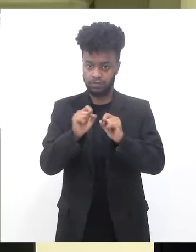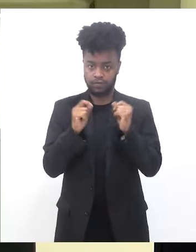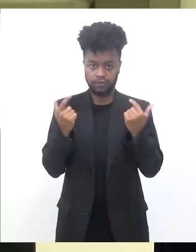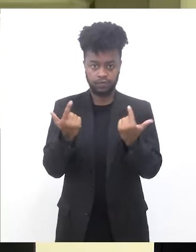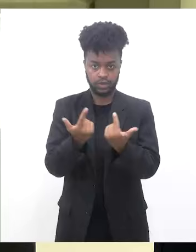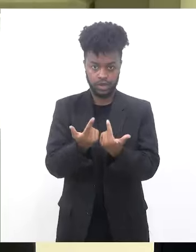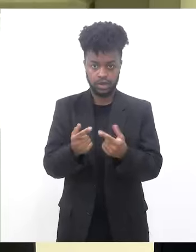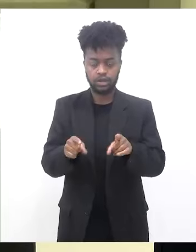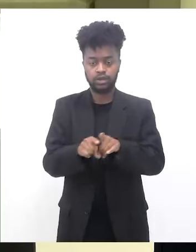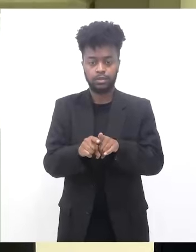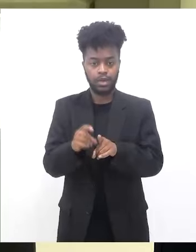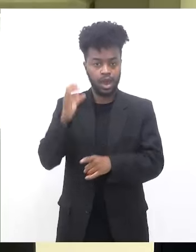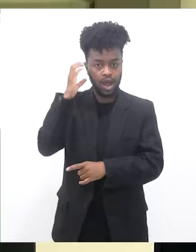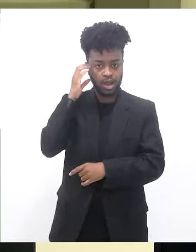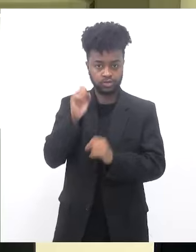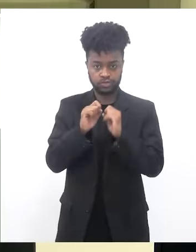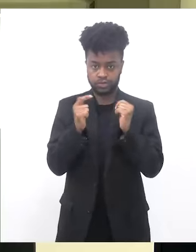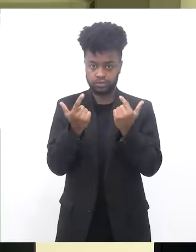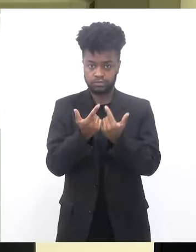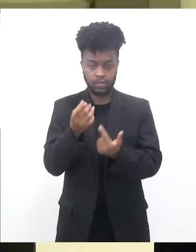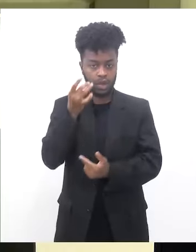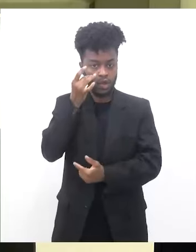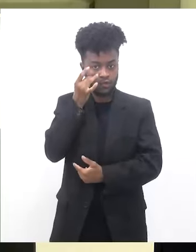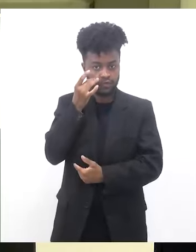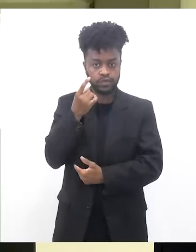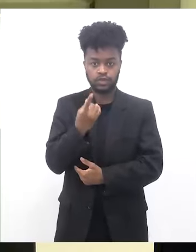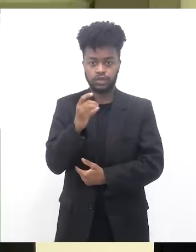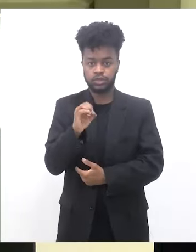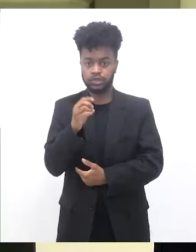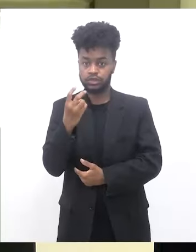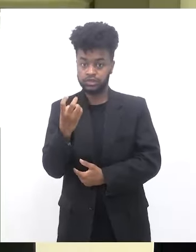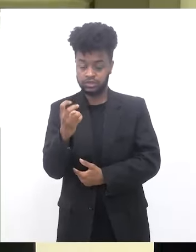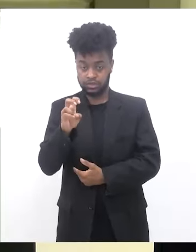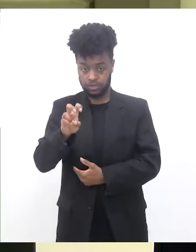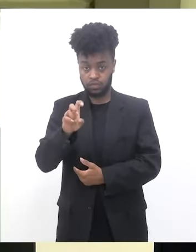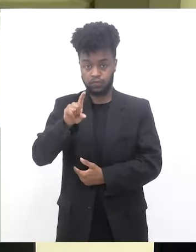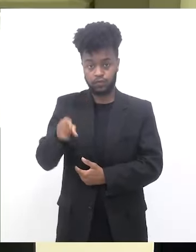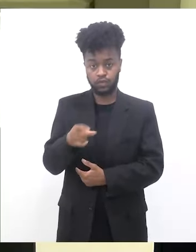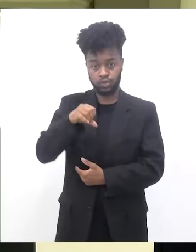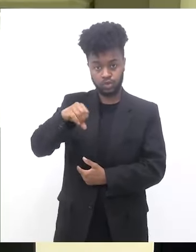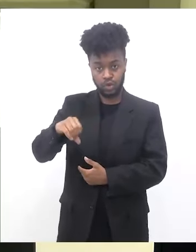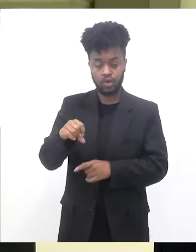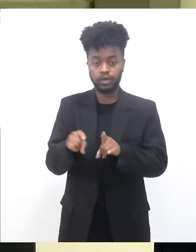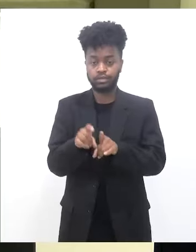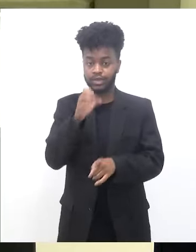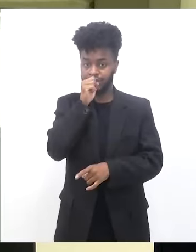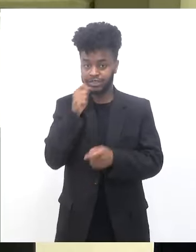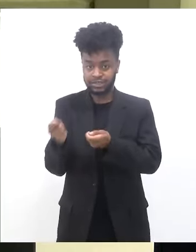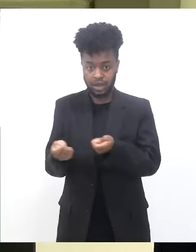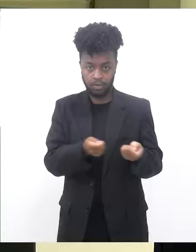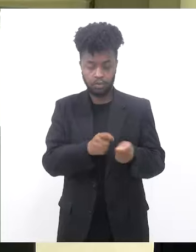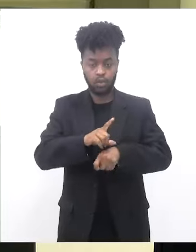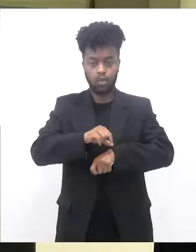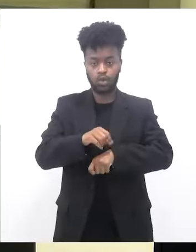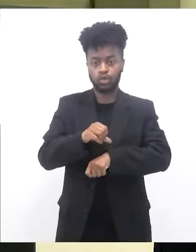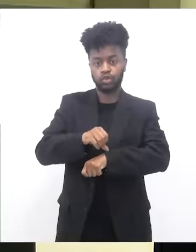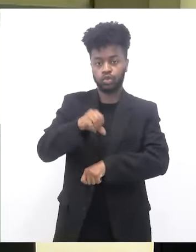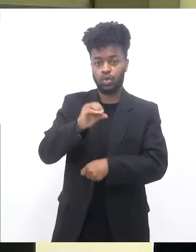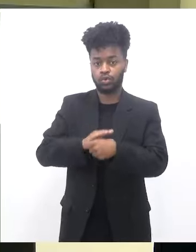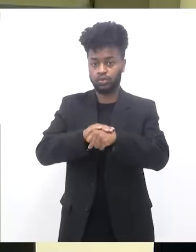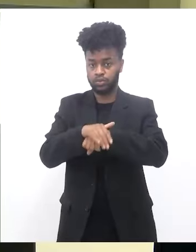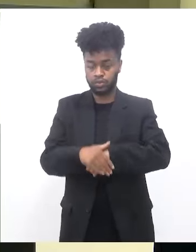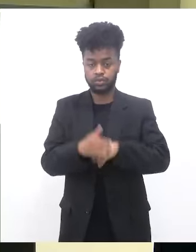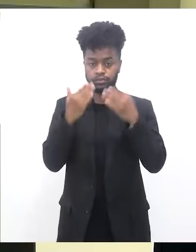Alerj e também na Rádio Alerj, ao vivo em 105,9 e aos sábados a partir das 9 da